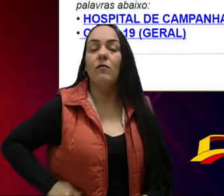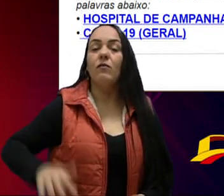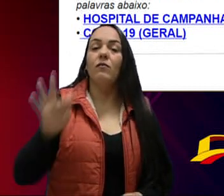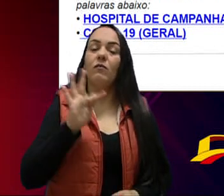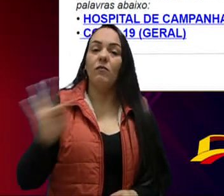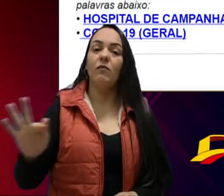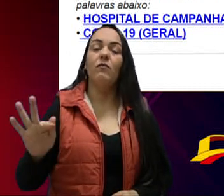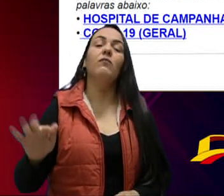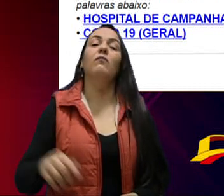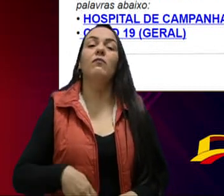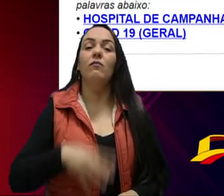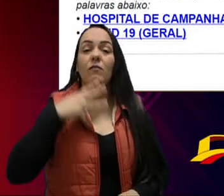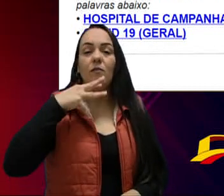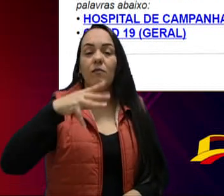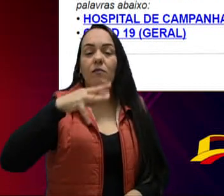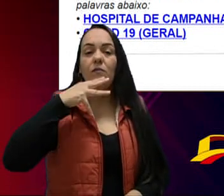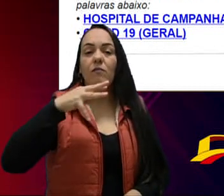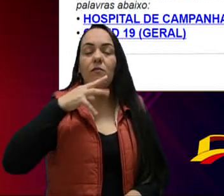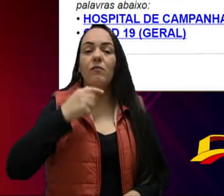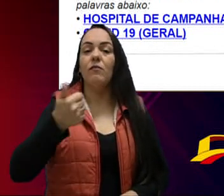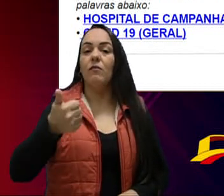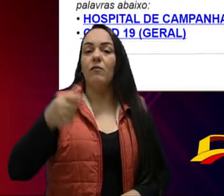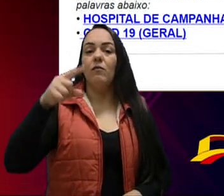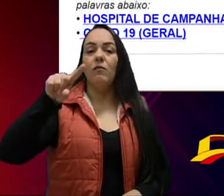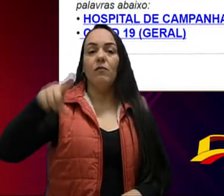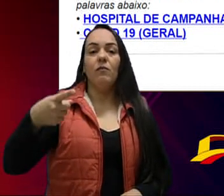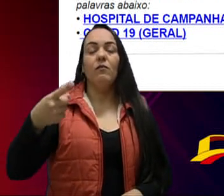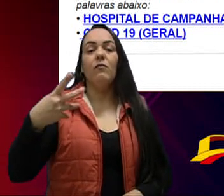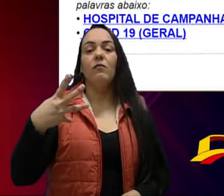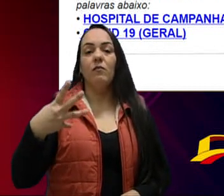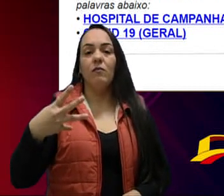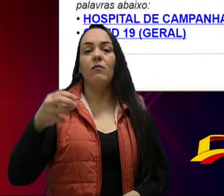de março nós recebemos 1 milhão